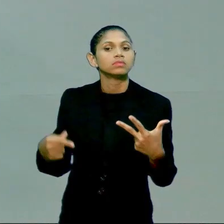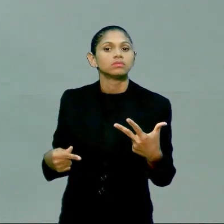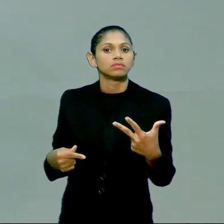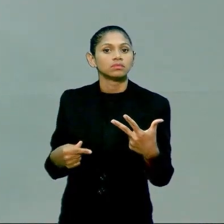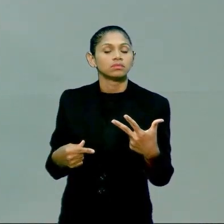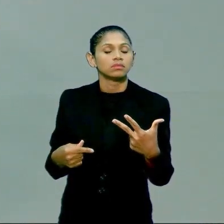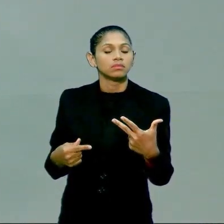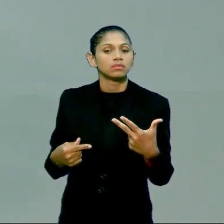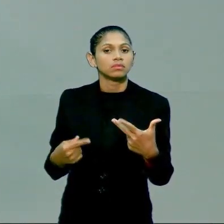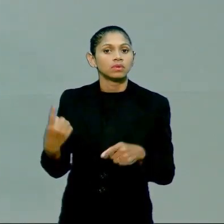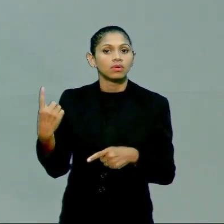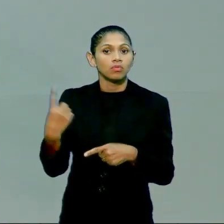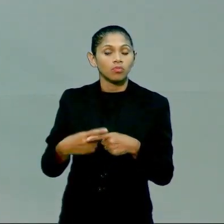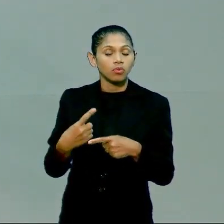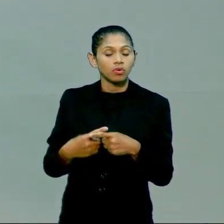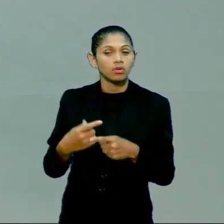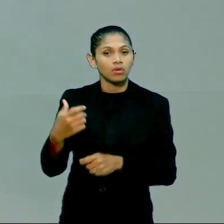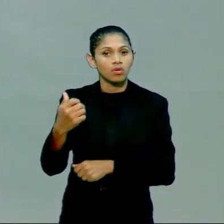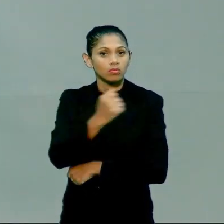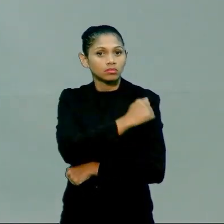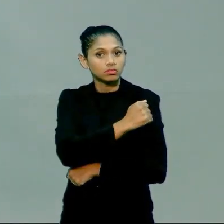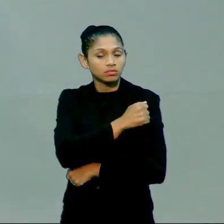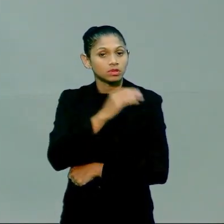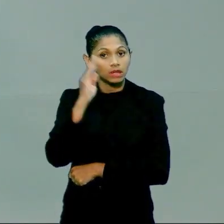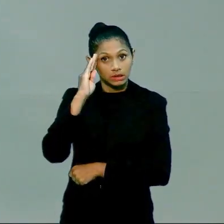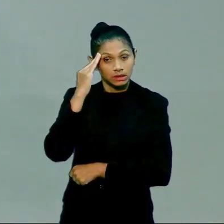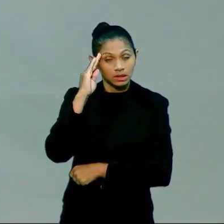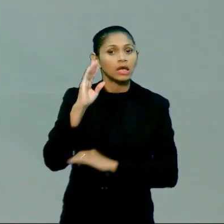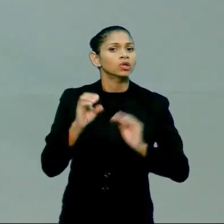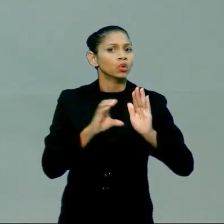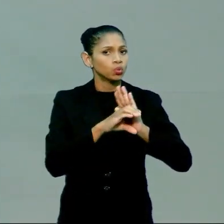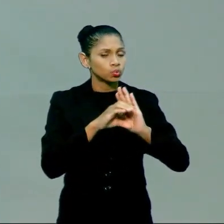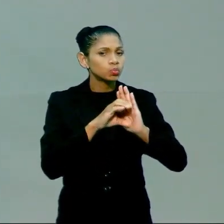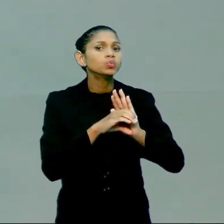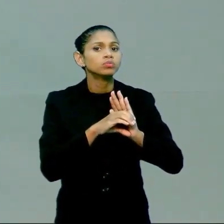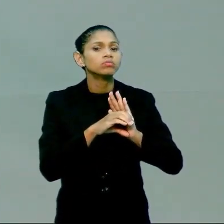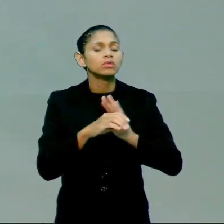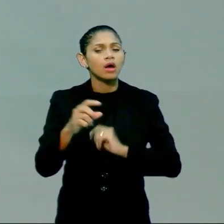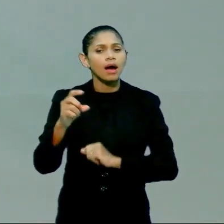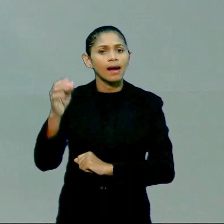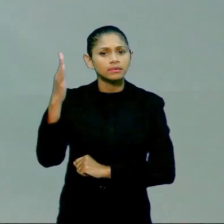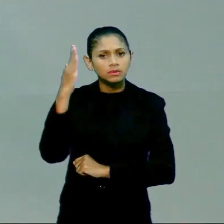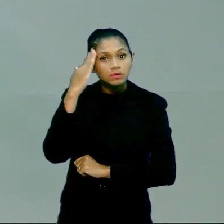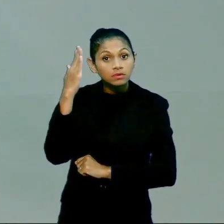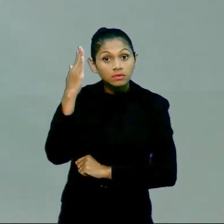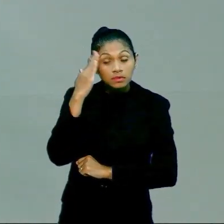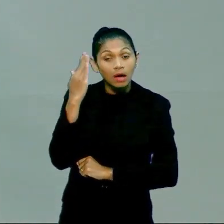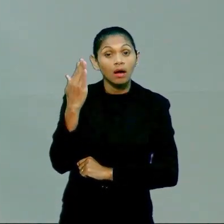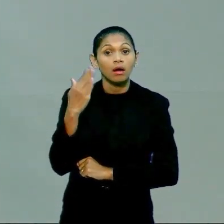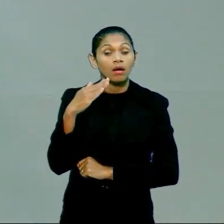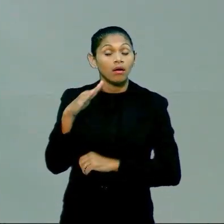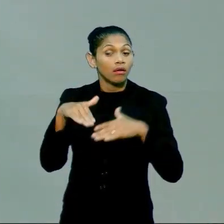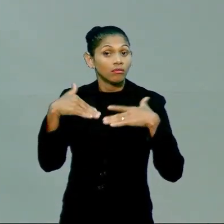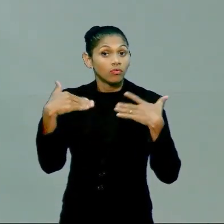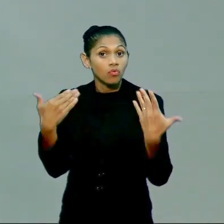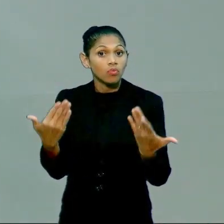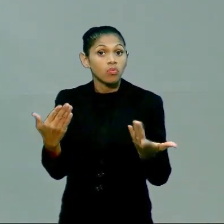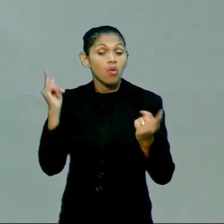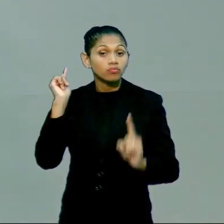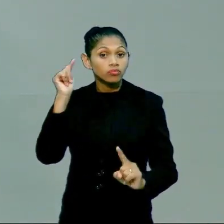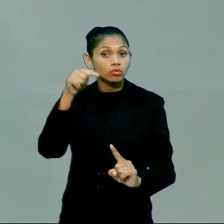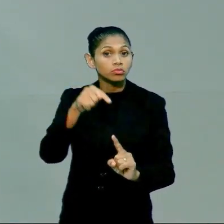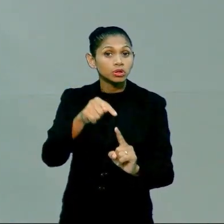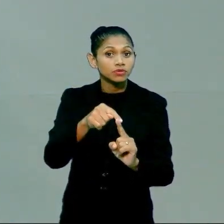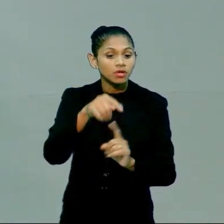o aluno que entende esse componente, esse conteúdo, ele sabe qual a finalidade, qual o objetivo de cada gênero,